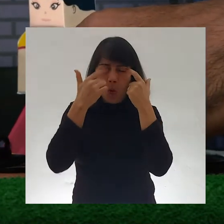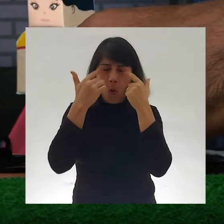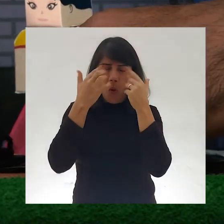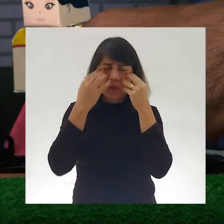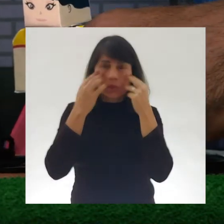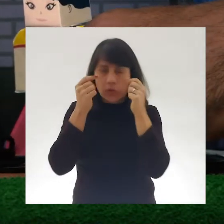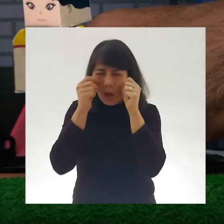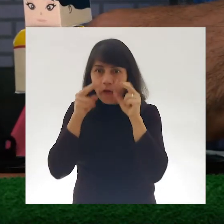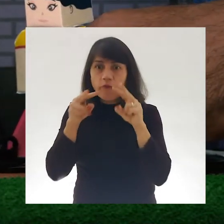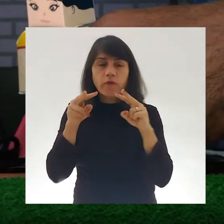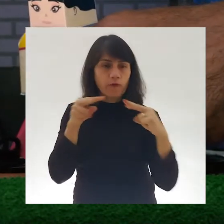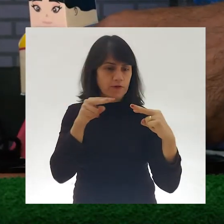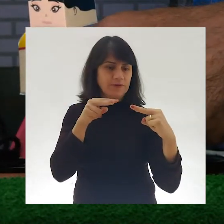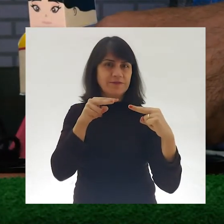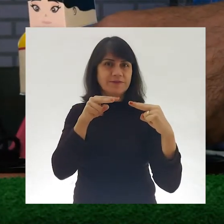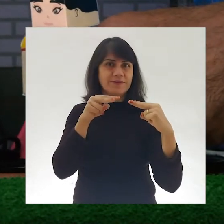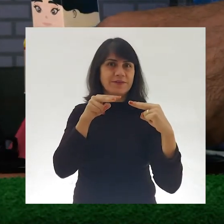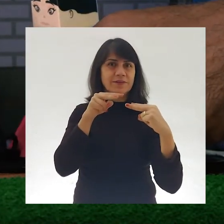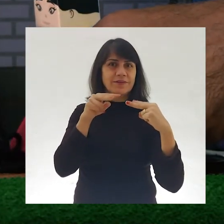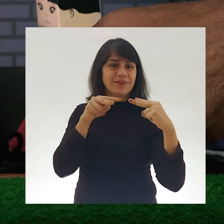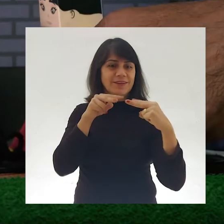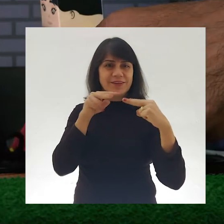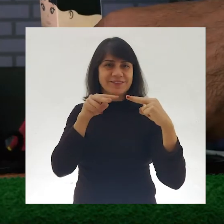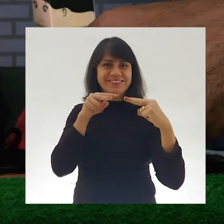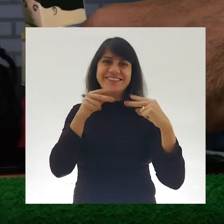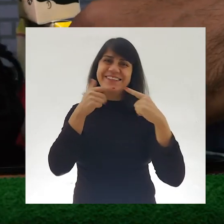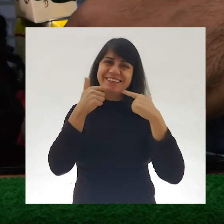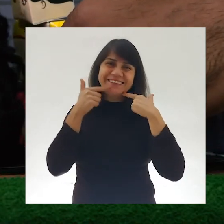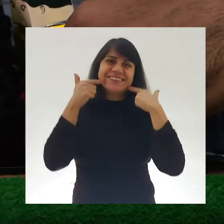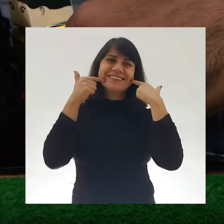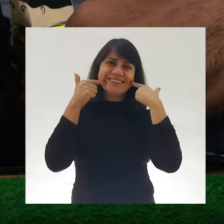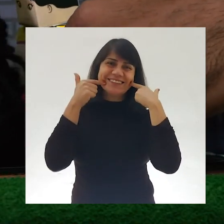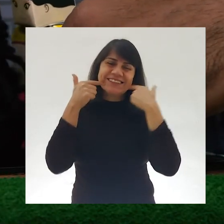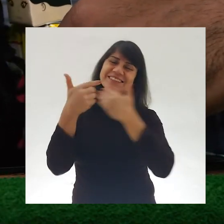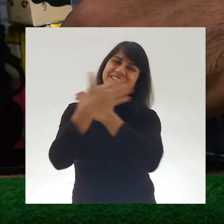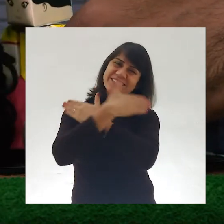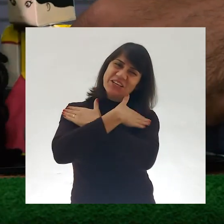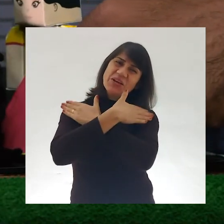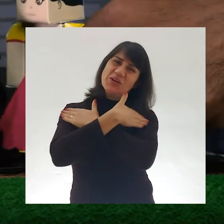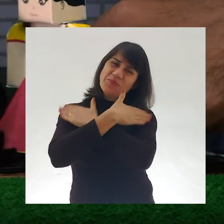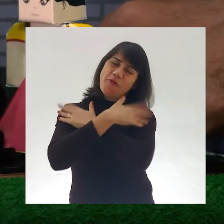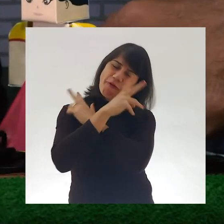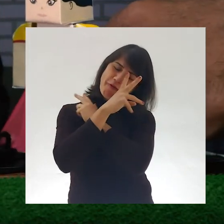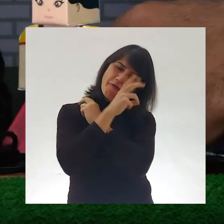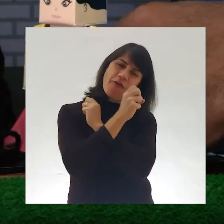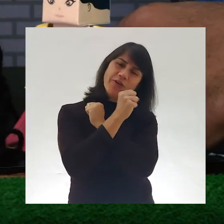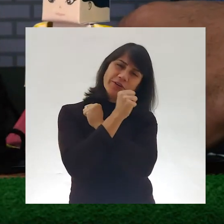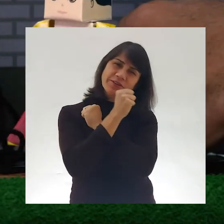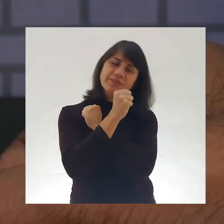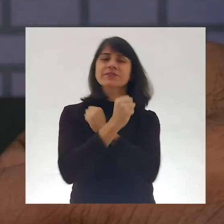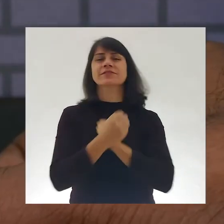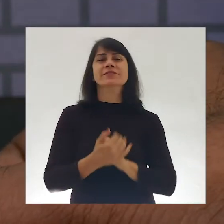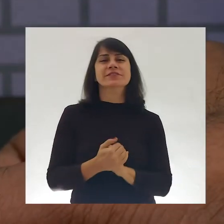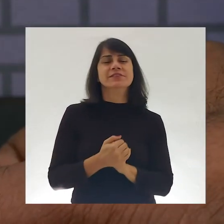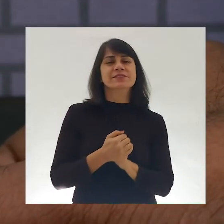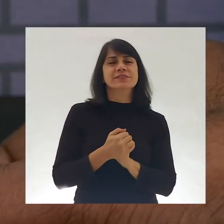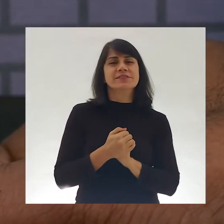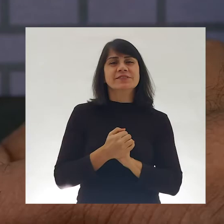que consegue ver sua irmã. As duas sorriem e se abraçam bem forte.